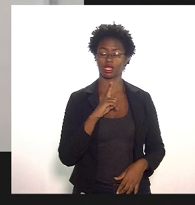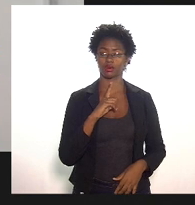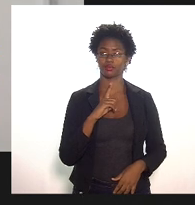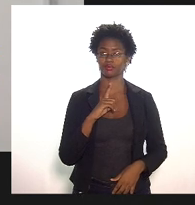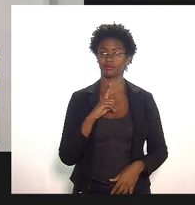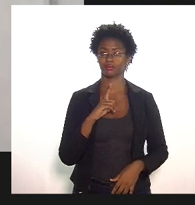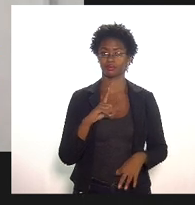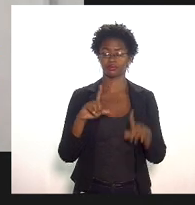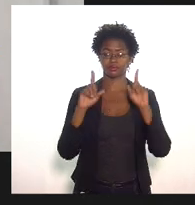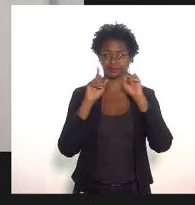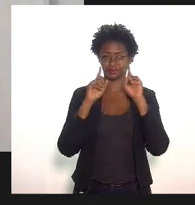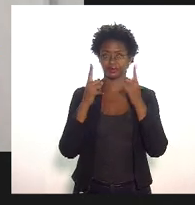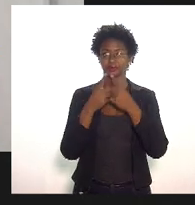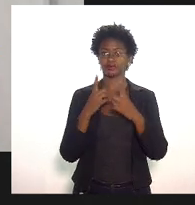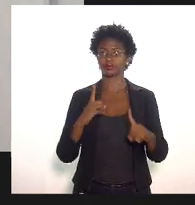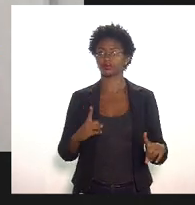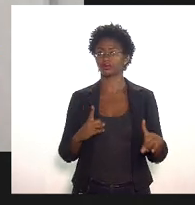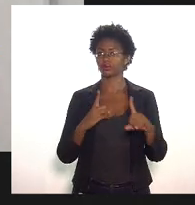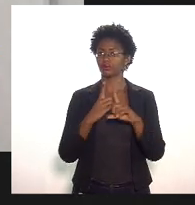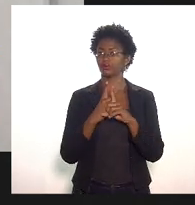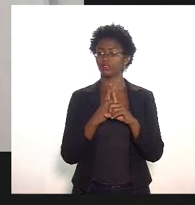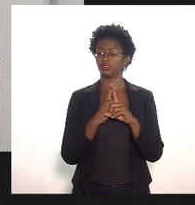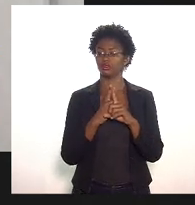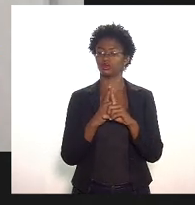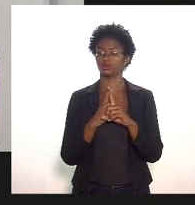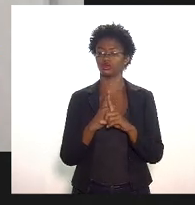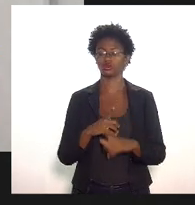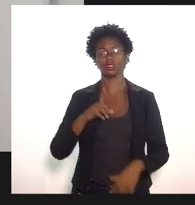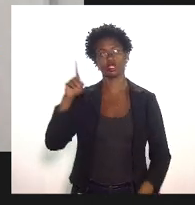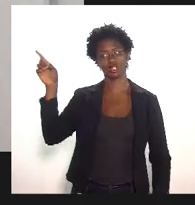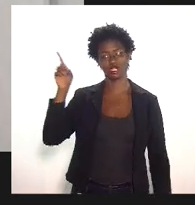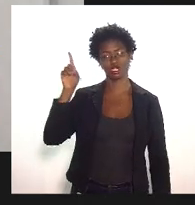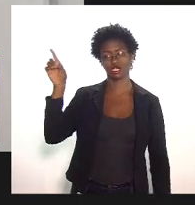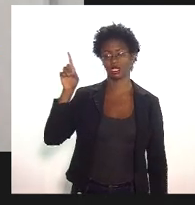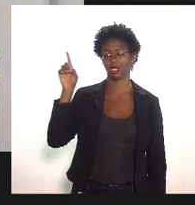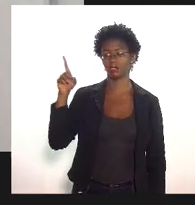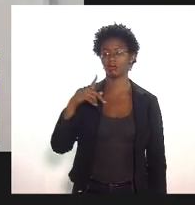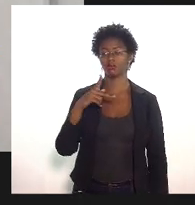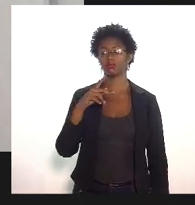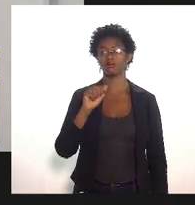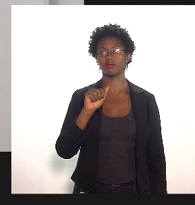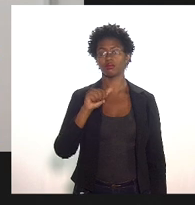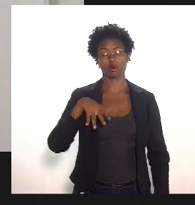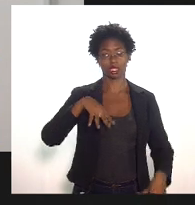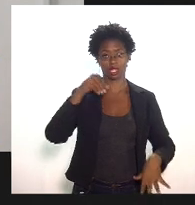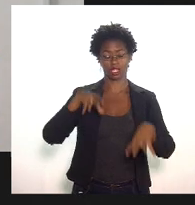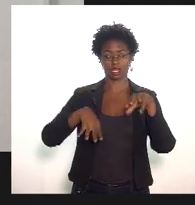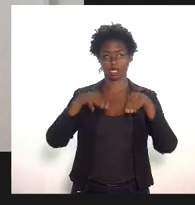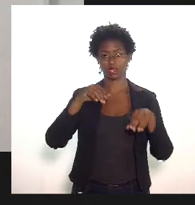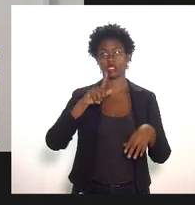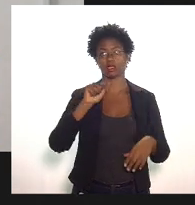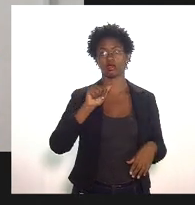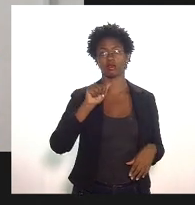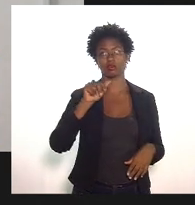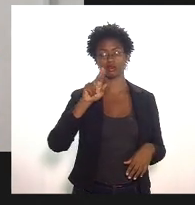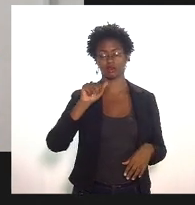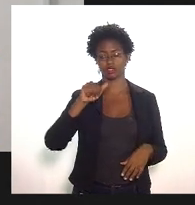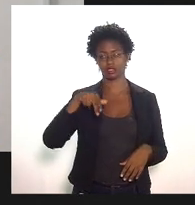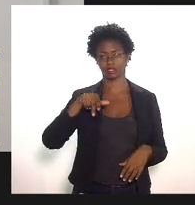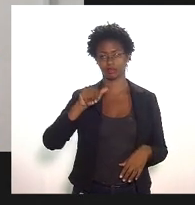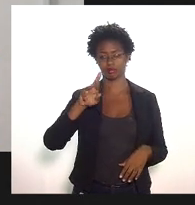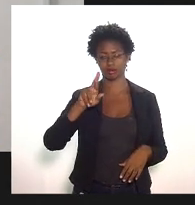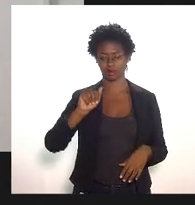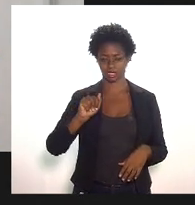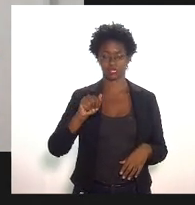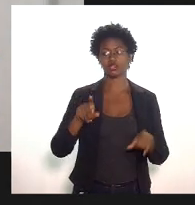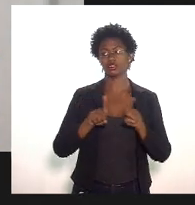a reunião, o nosso encontro lá no anexo do Palácio Guanabara com o secretário de Desenvolvimento Econômico e